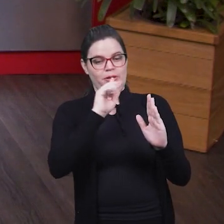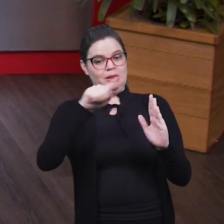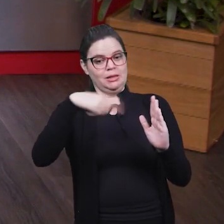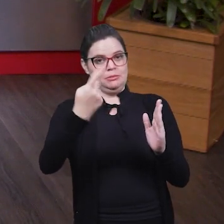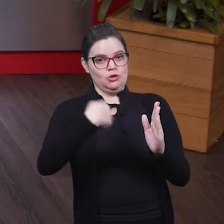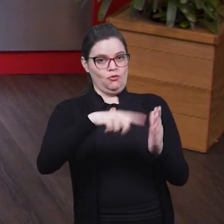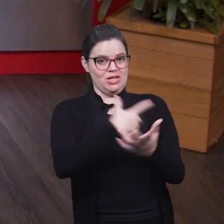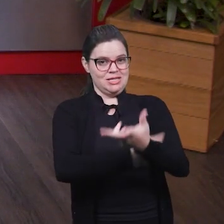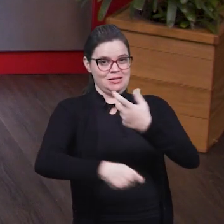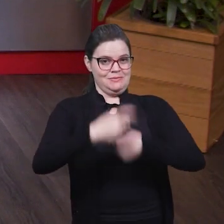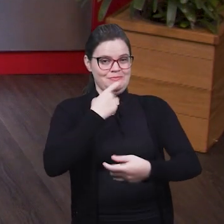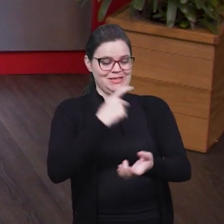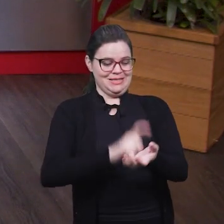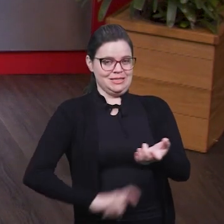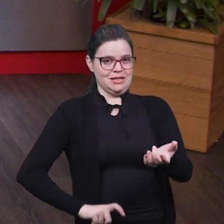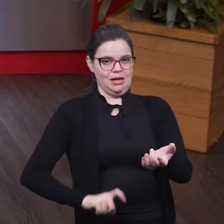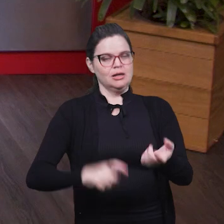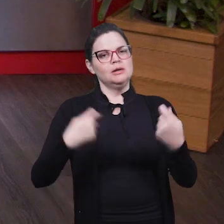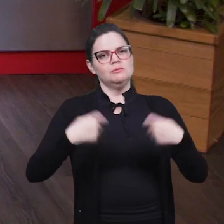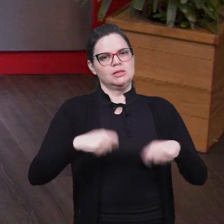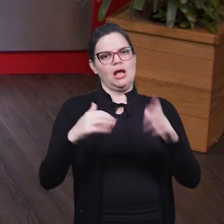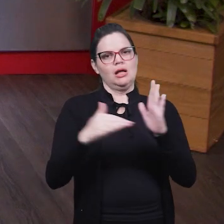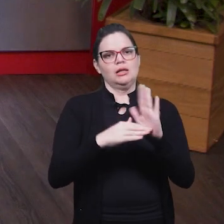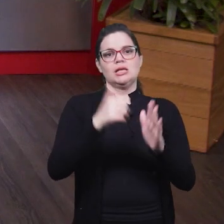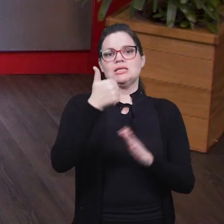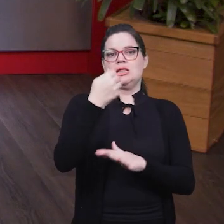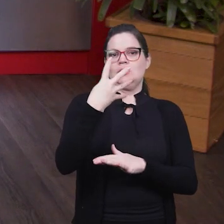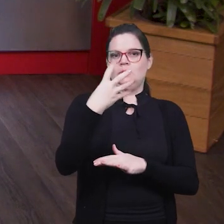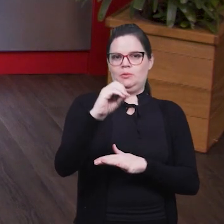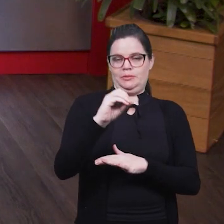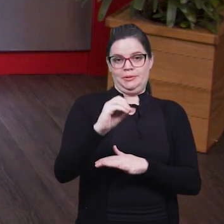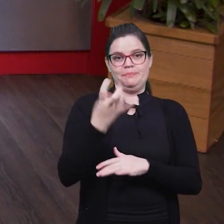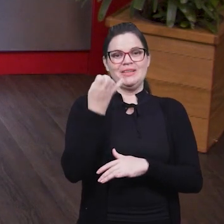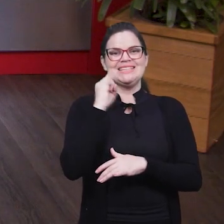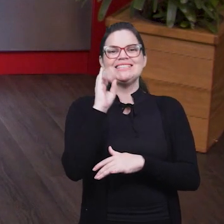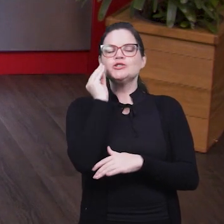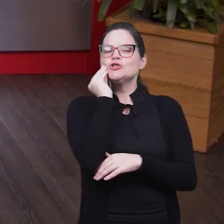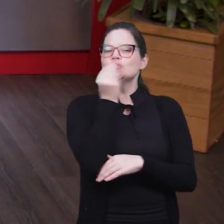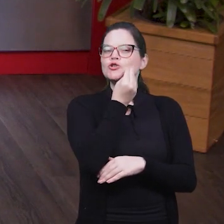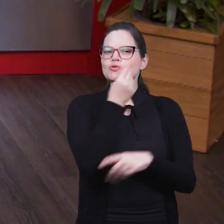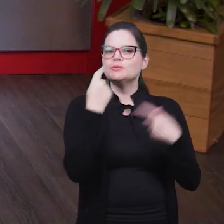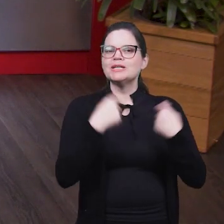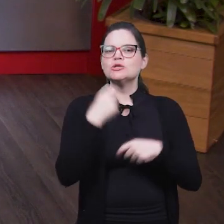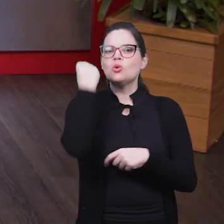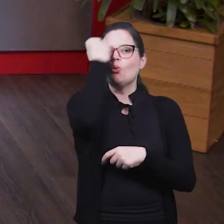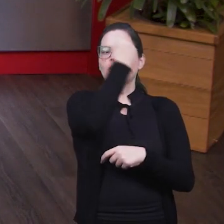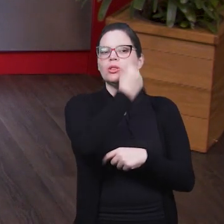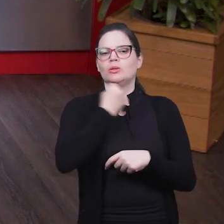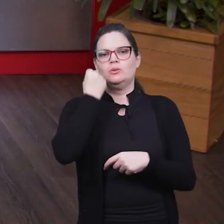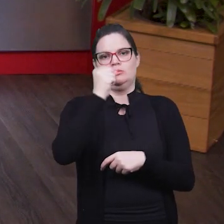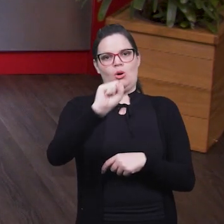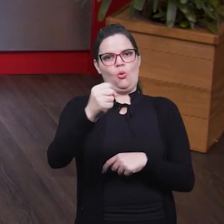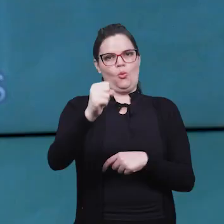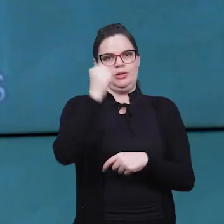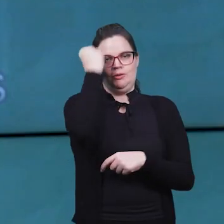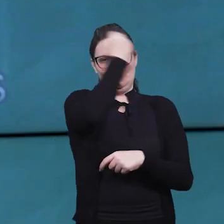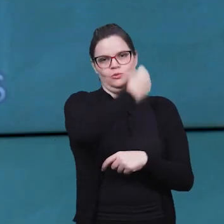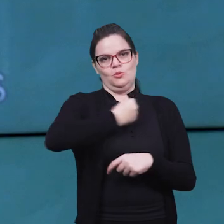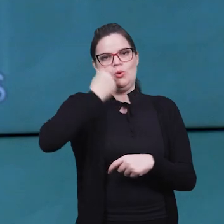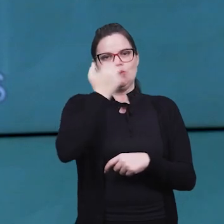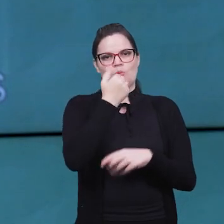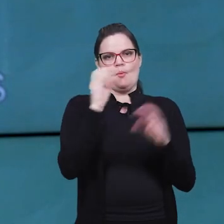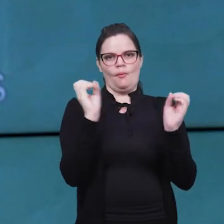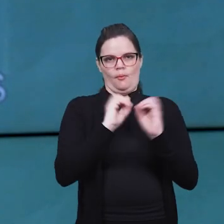menos. Já em jejum, a glicemia em jejum é o valor colhido após 8 horas ou mais sem comer.